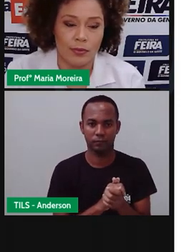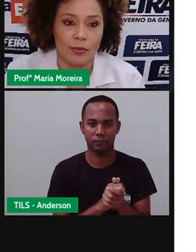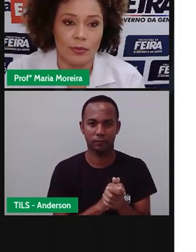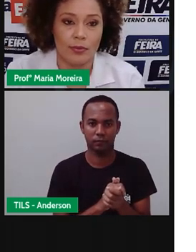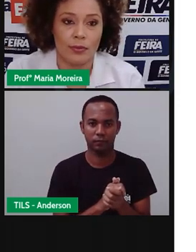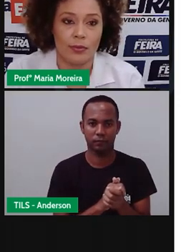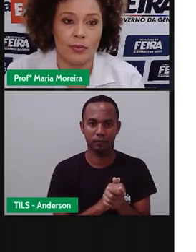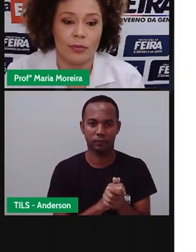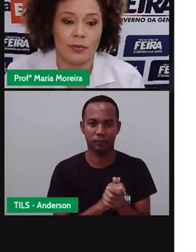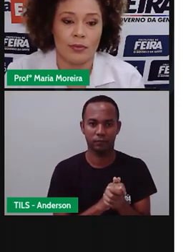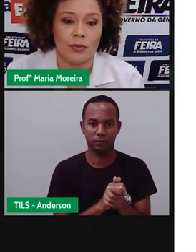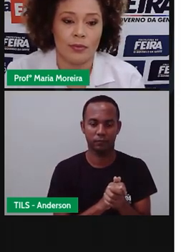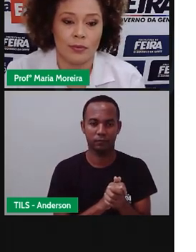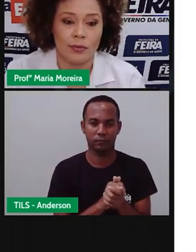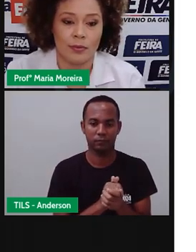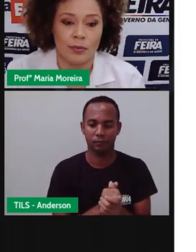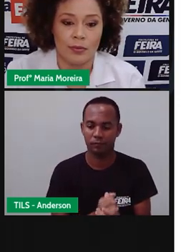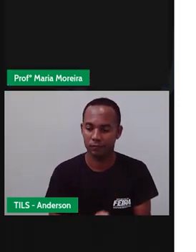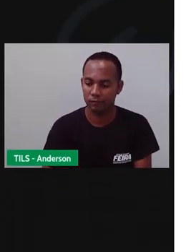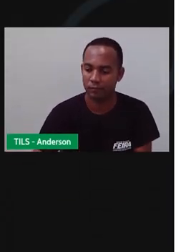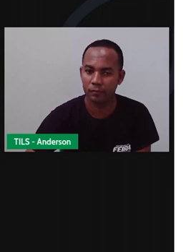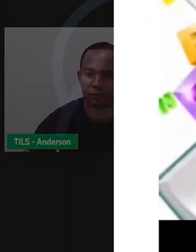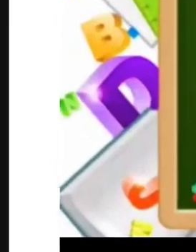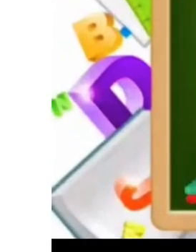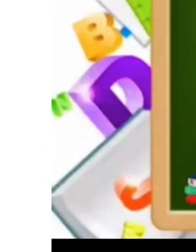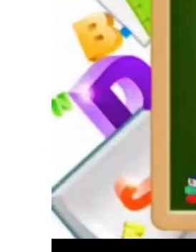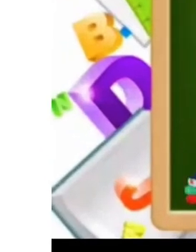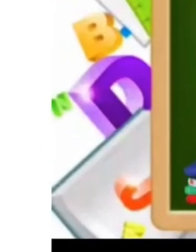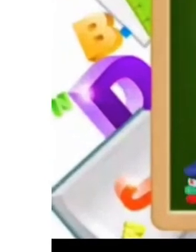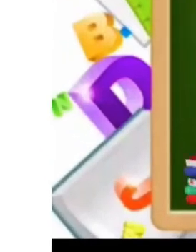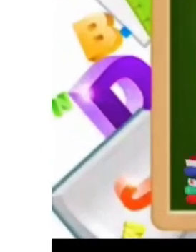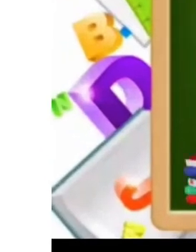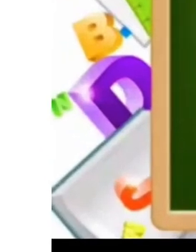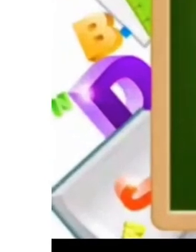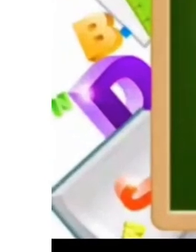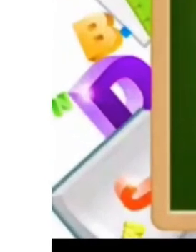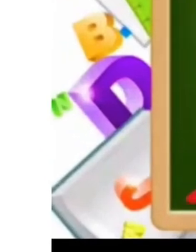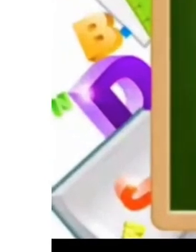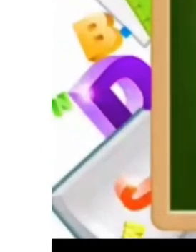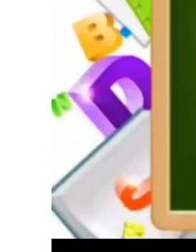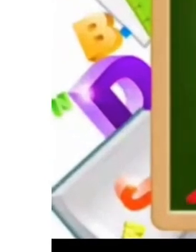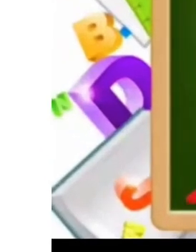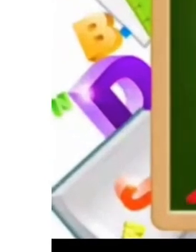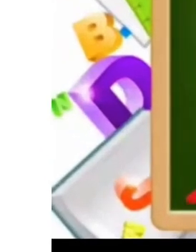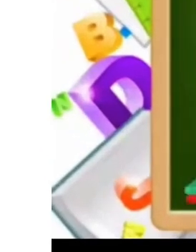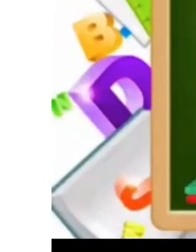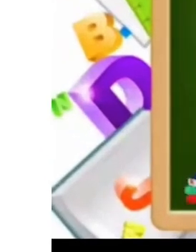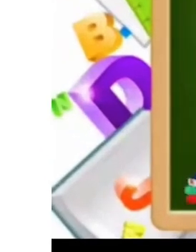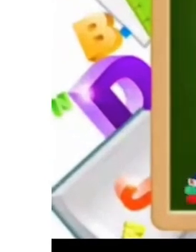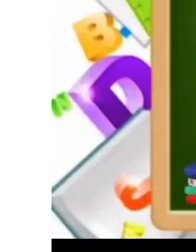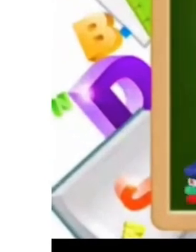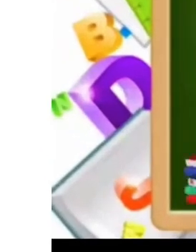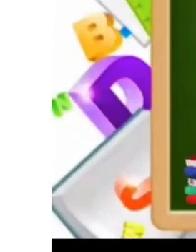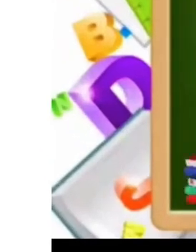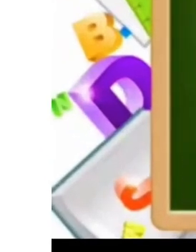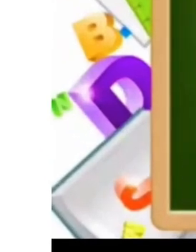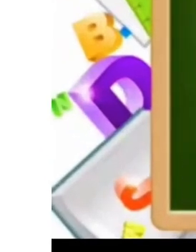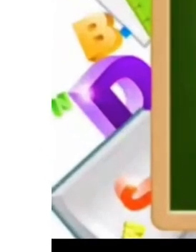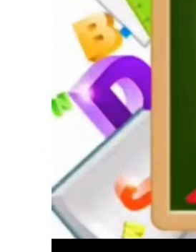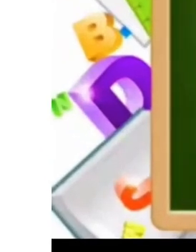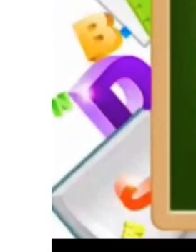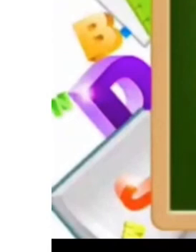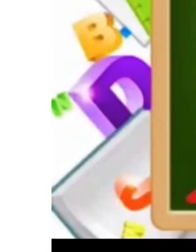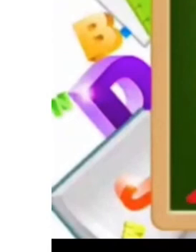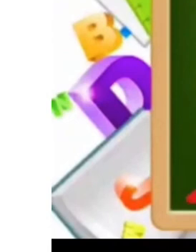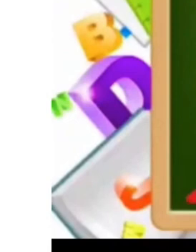Olá! Estamos começando nossa aula de geografia. E hoje vamos estudar sobre as diversas